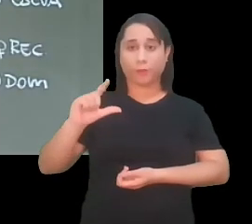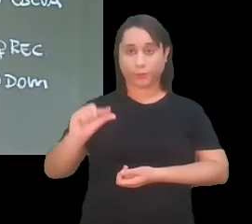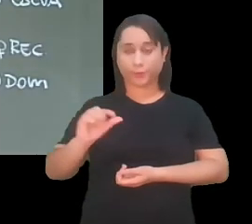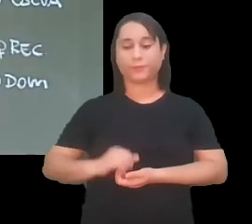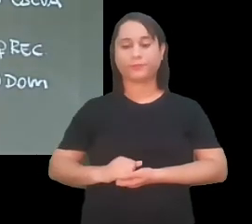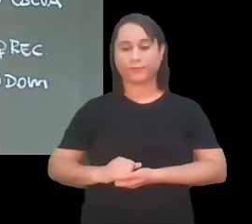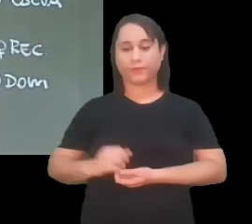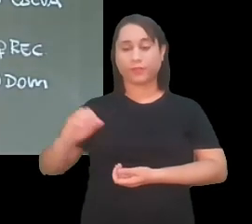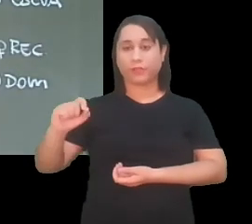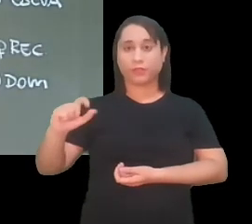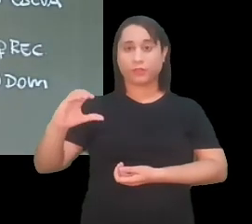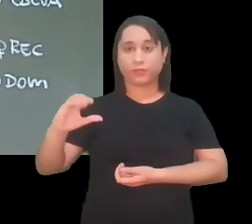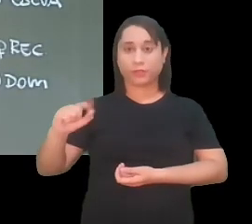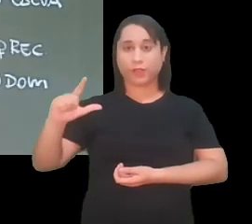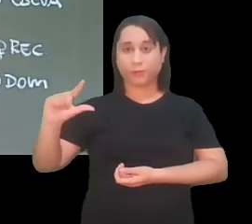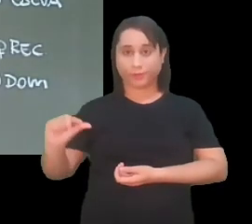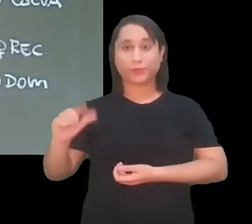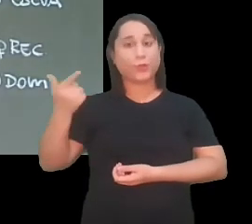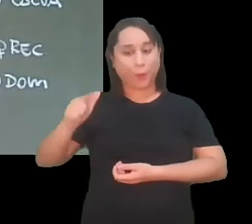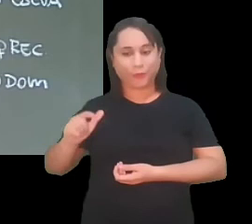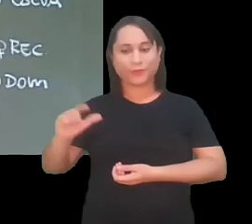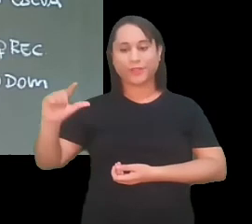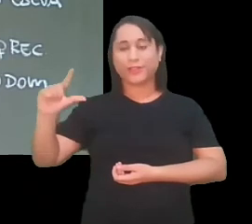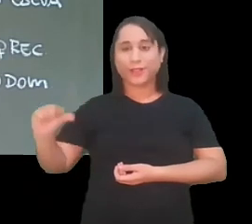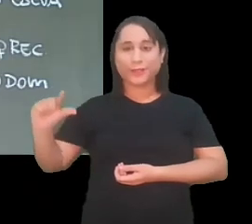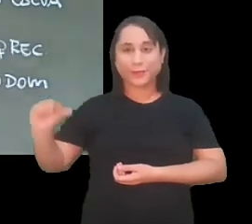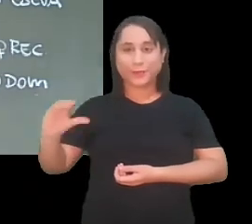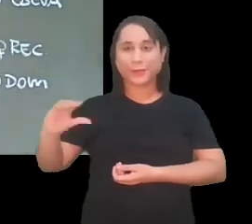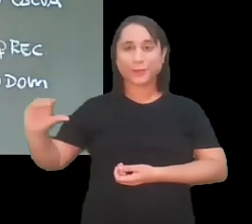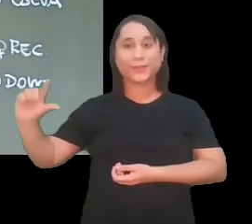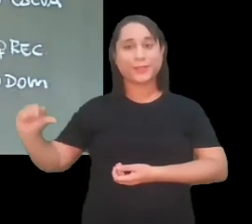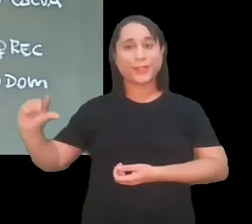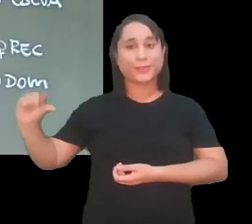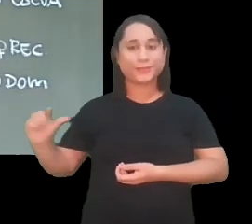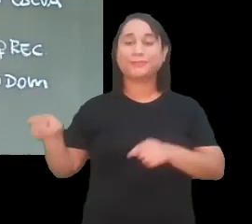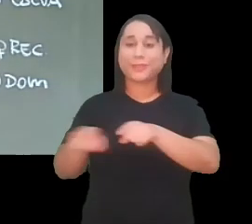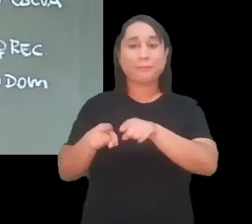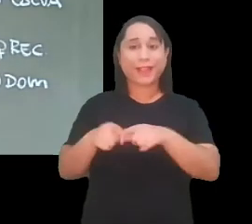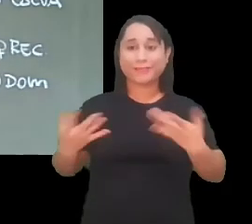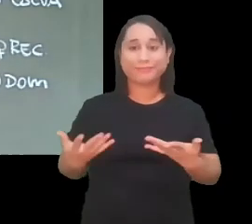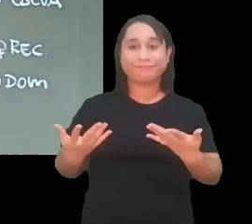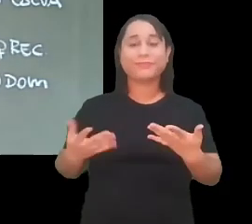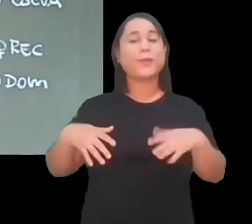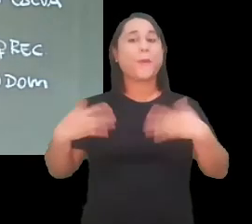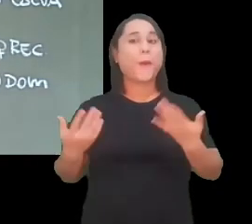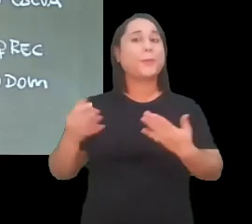de novo. Cezinho. E por último, cezinho mais uma vez. Qual a probabilidade,